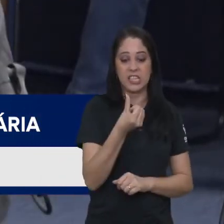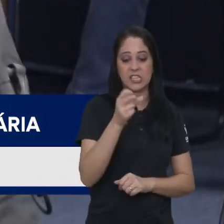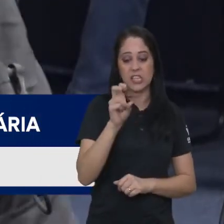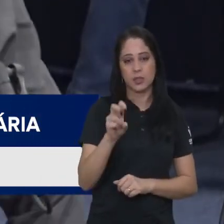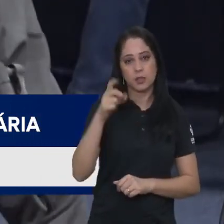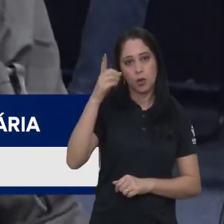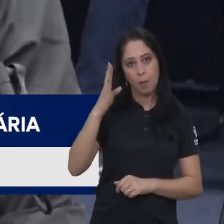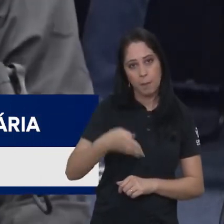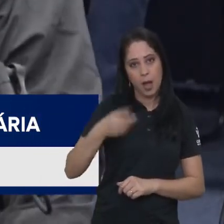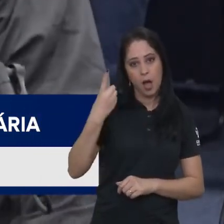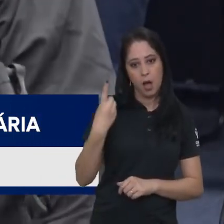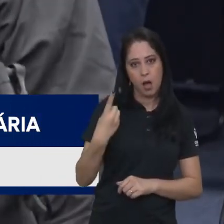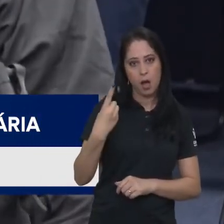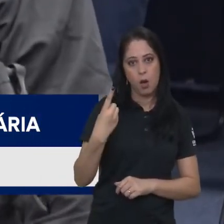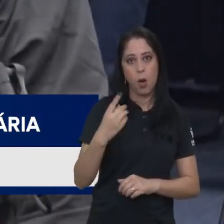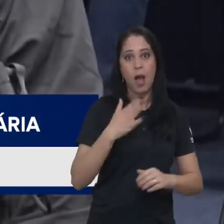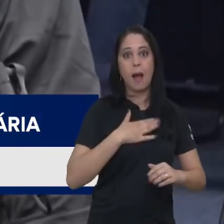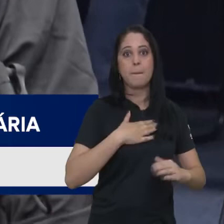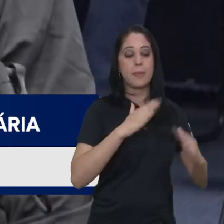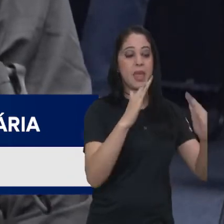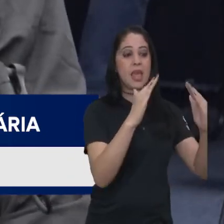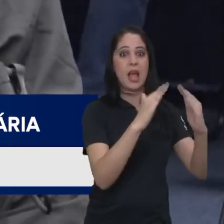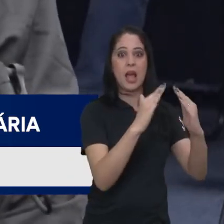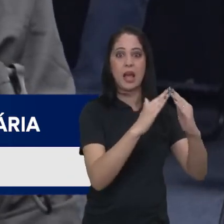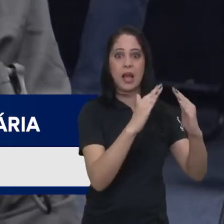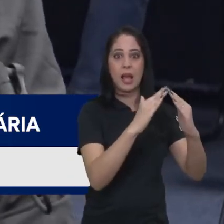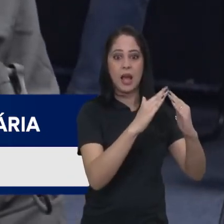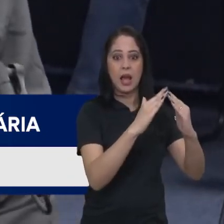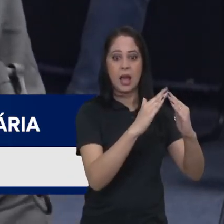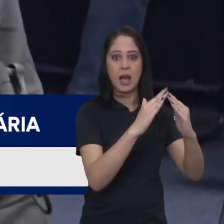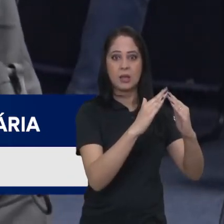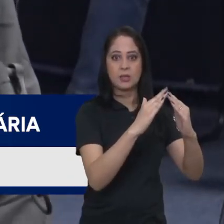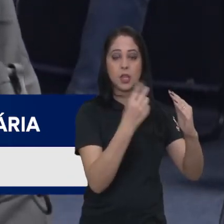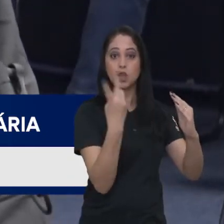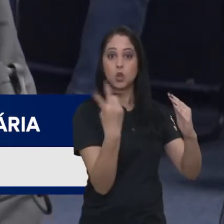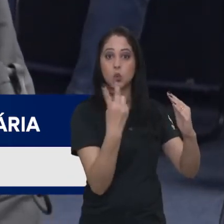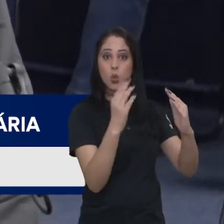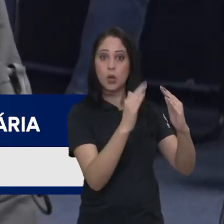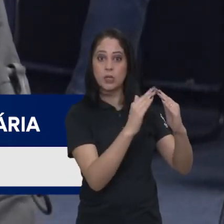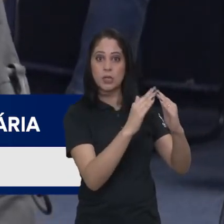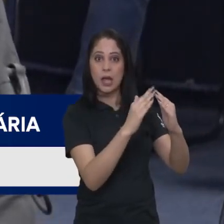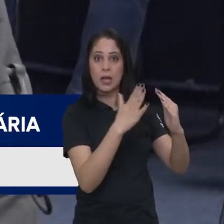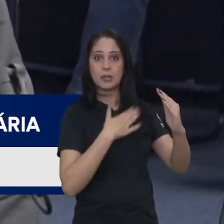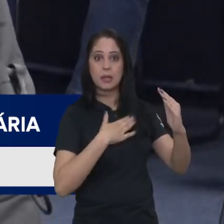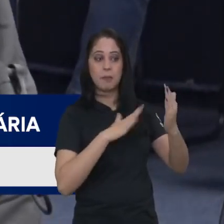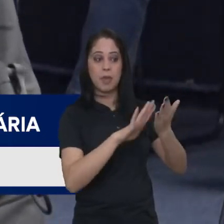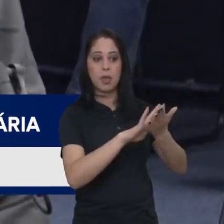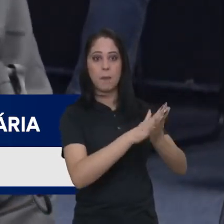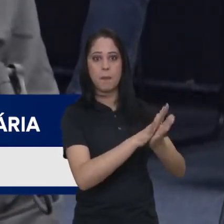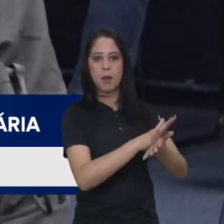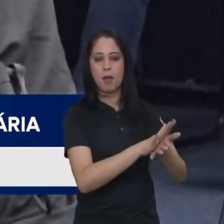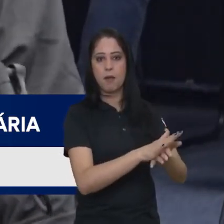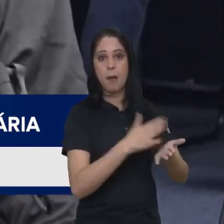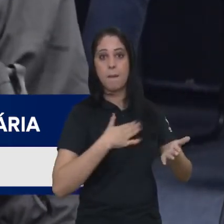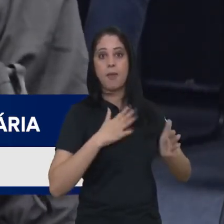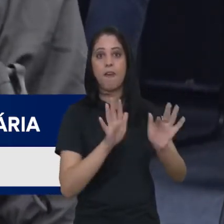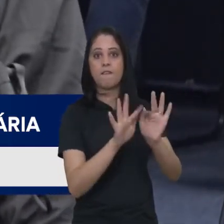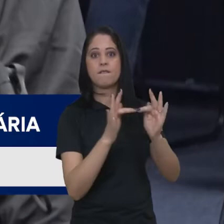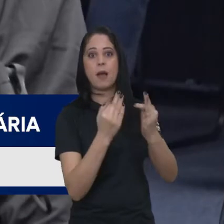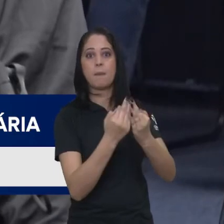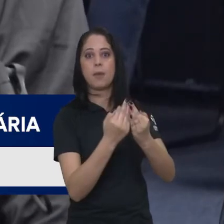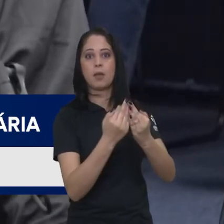651, demoliram duas propriedades minhas onde eu acolho a minha